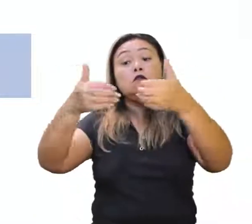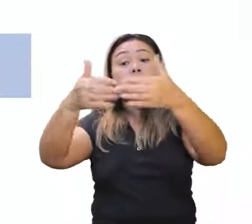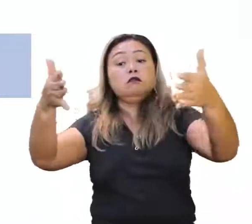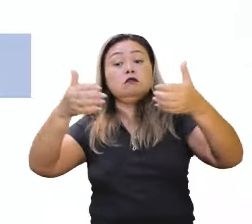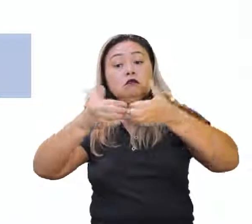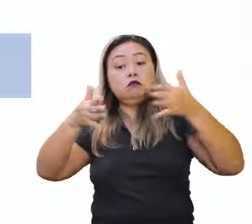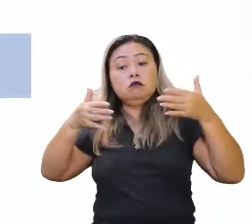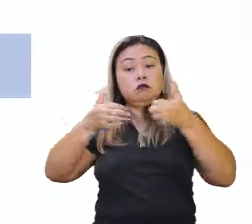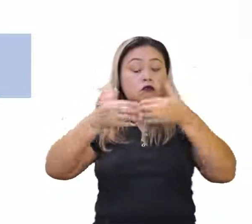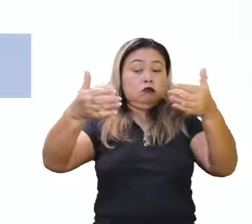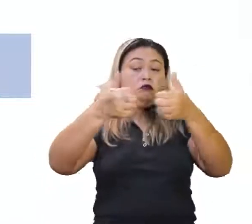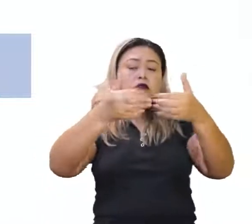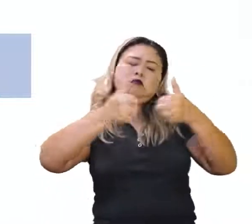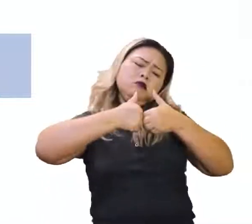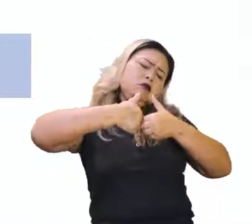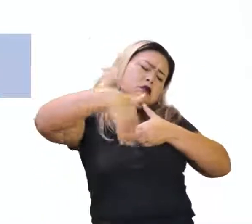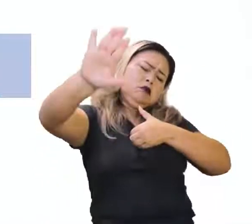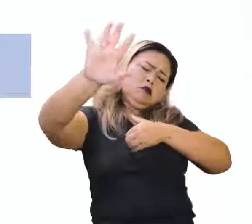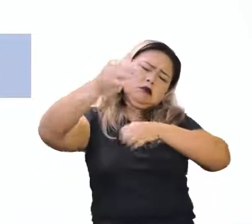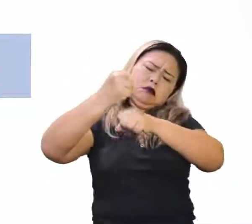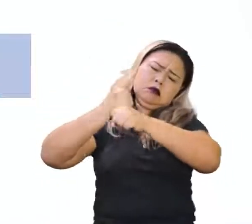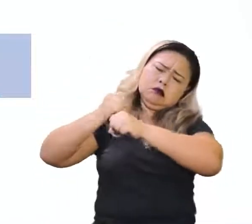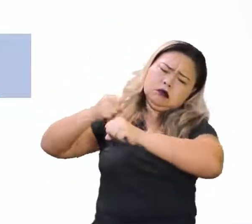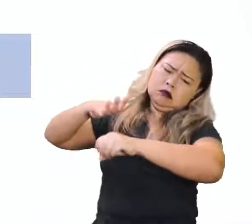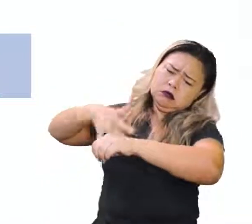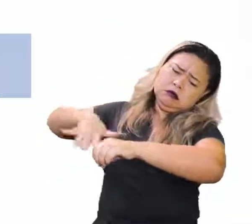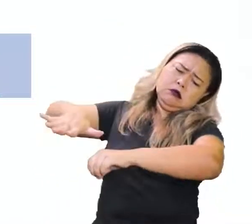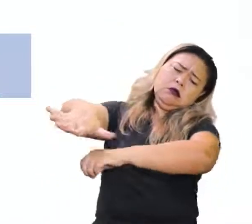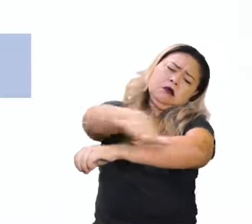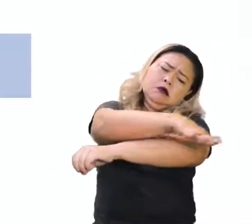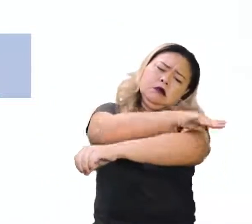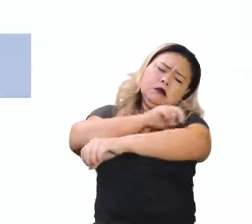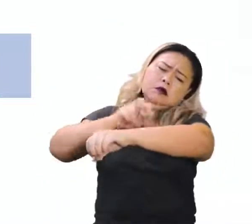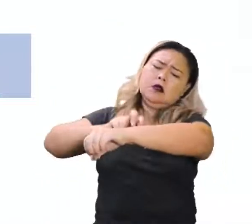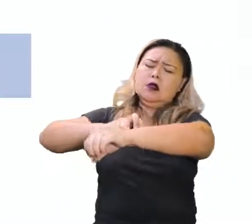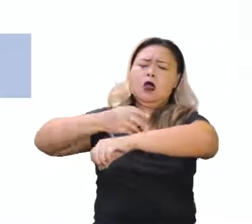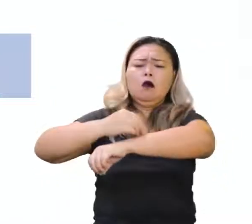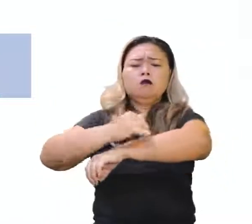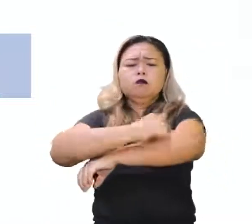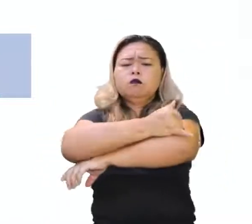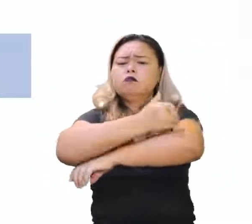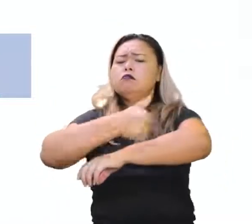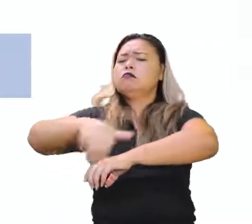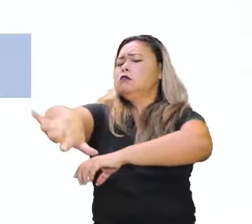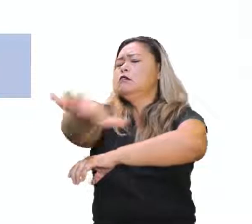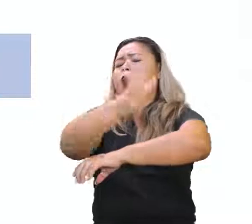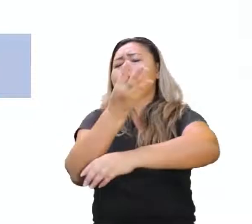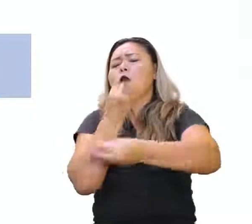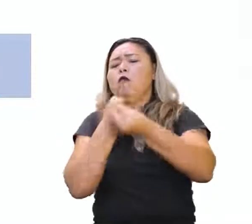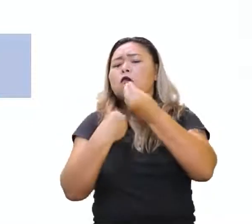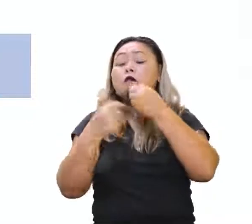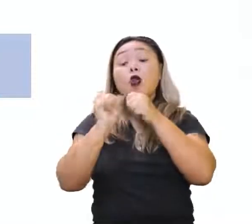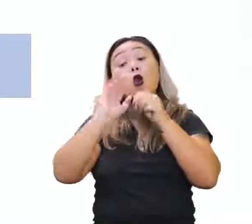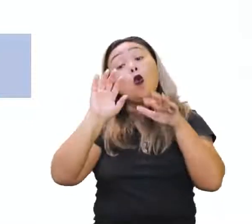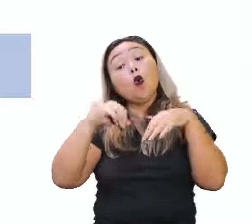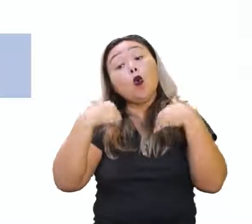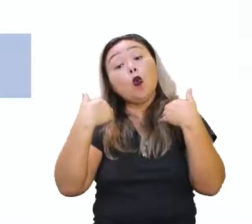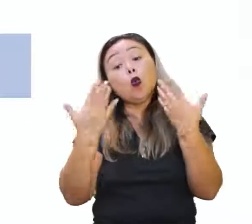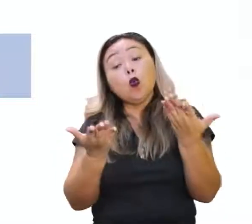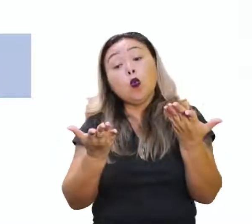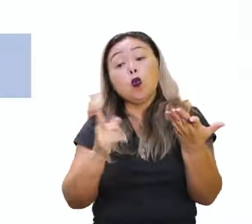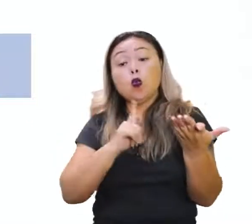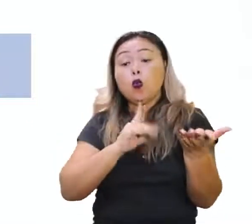extensivo, igual cria gado. Deixa no pasto, o bicho engorda no pasto. Ou então